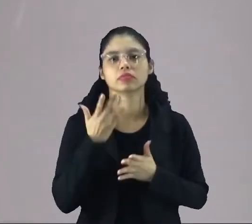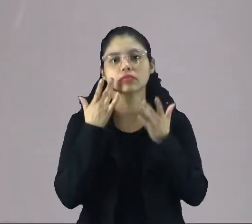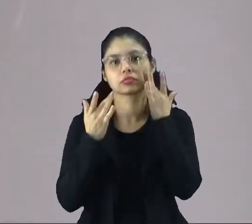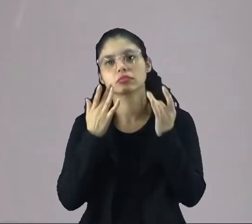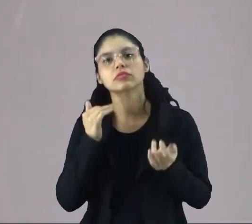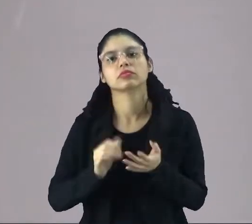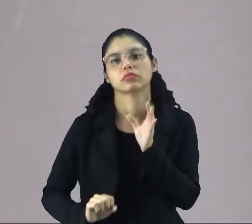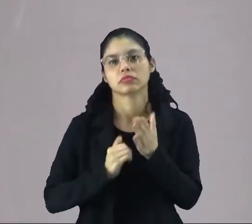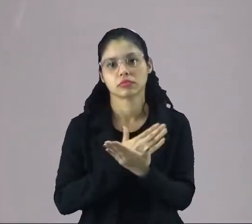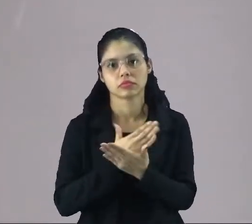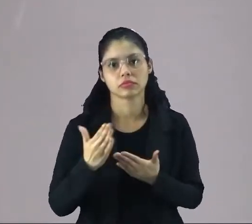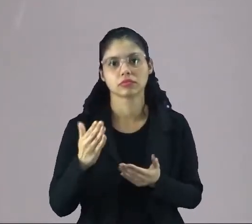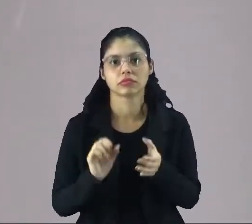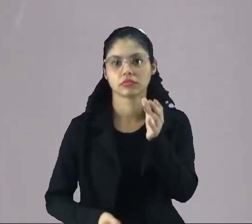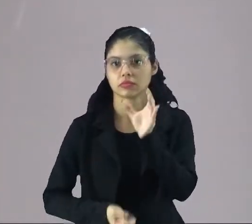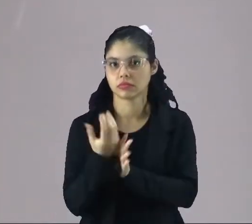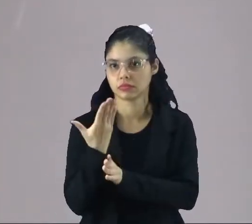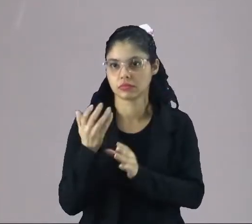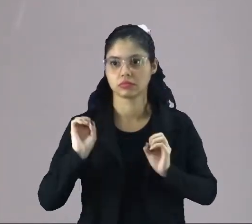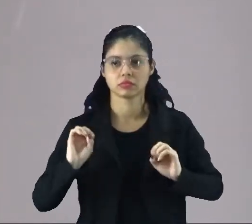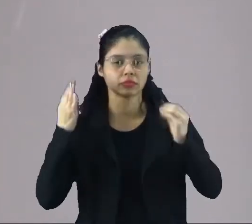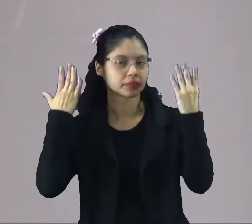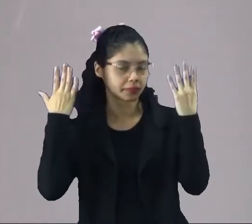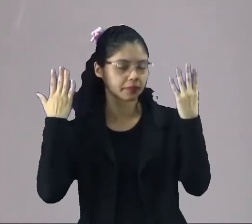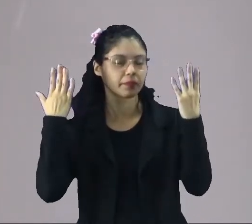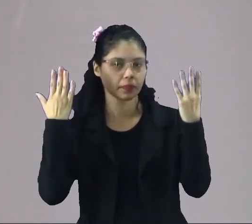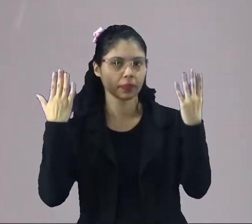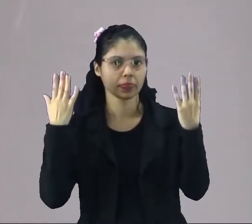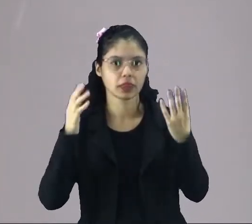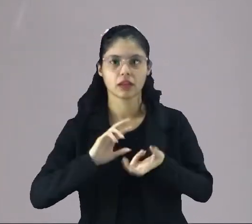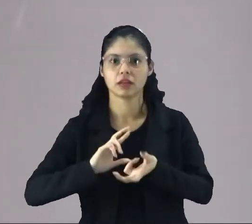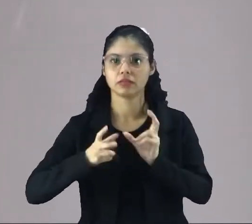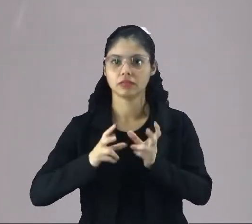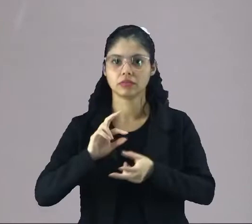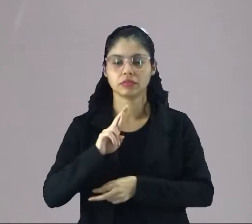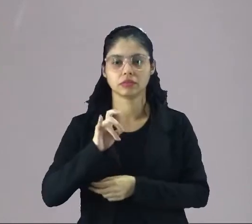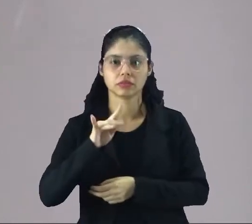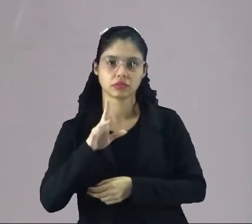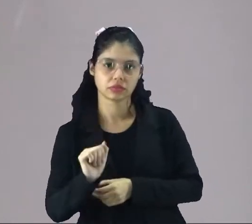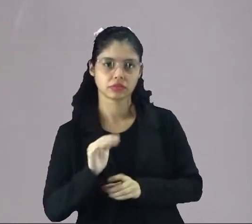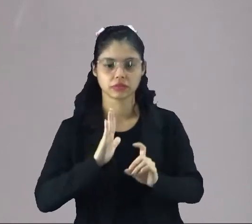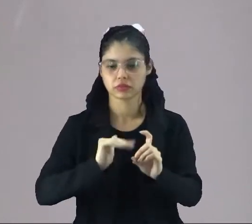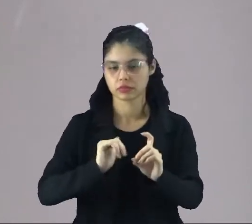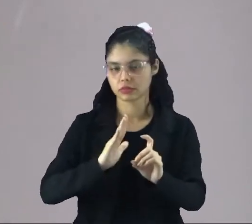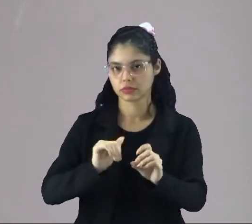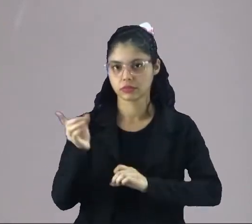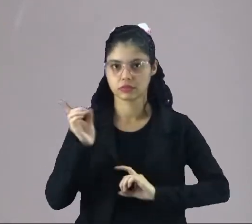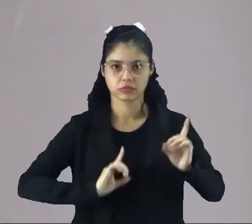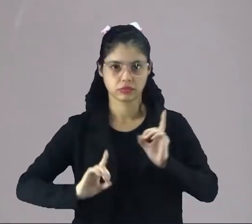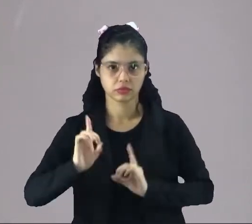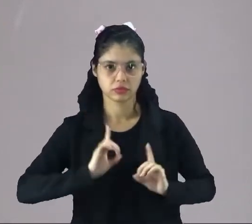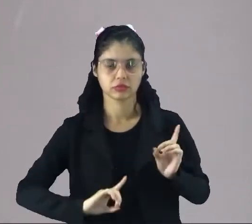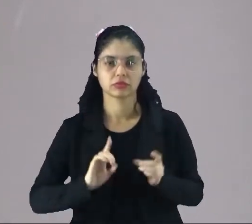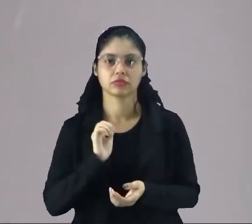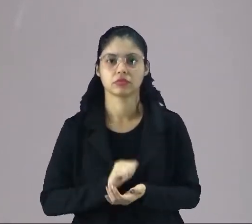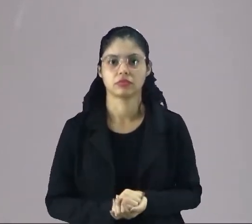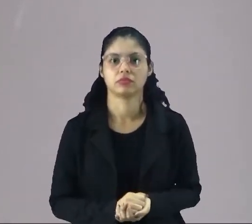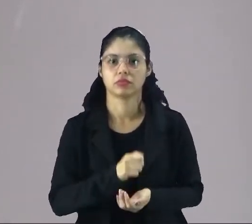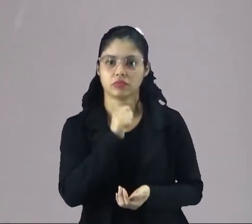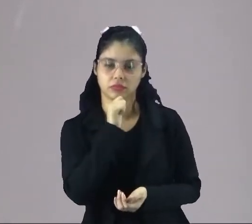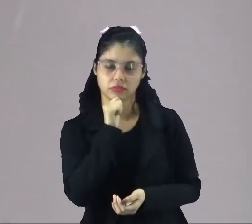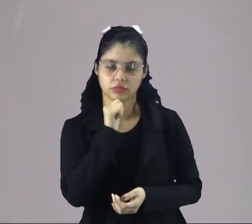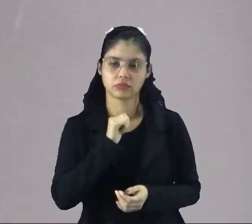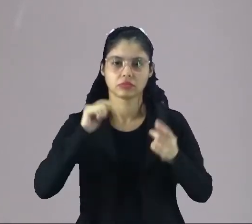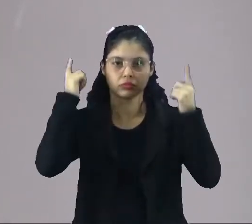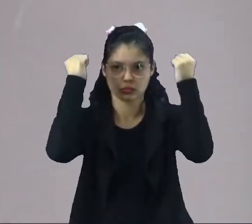começa a surgir aí nas festas dos rituais voltados ao deus Dionísio, Os gregos faziam